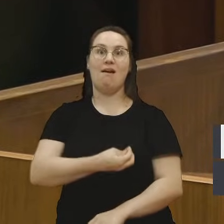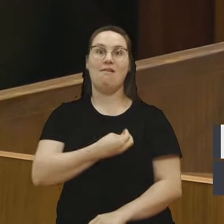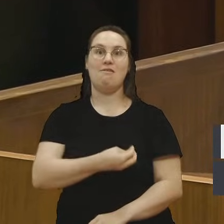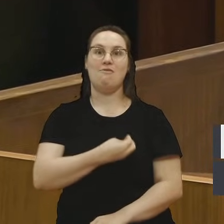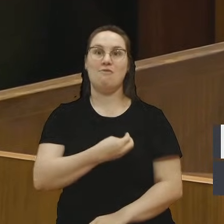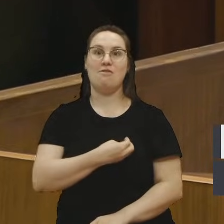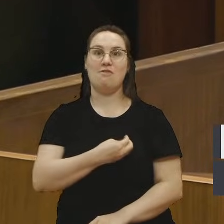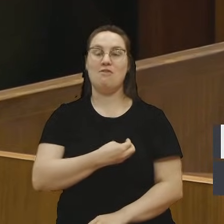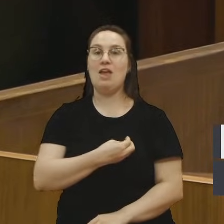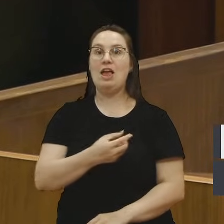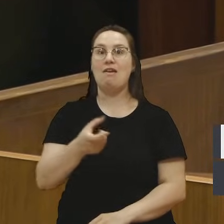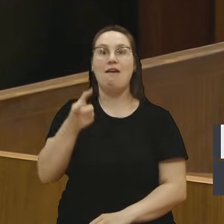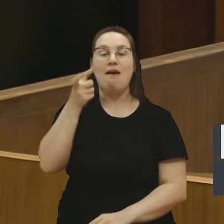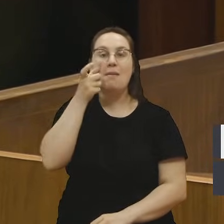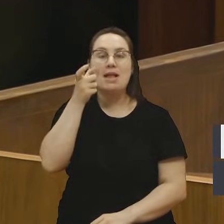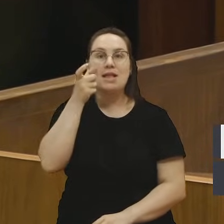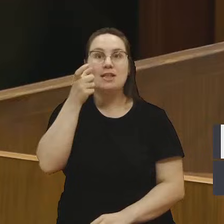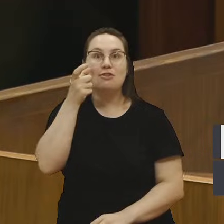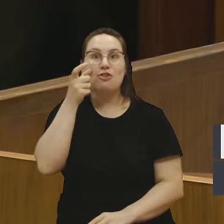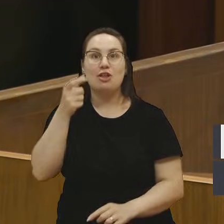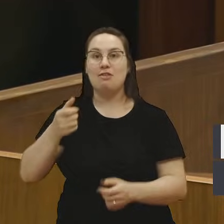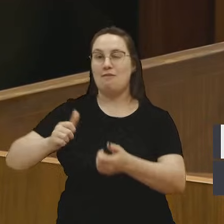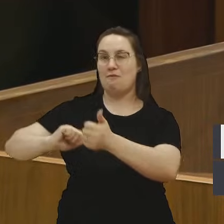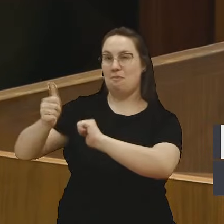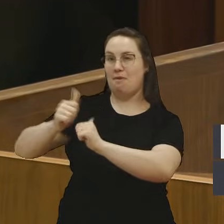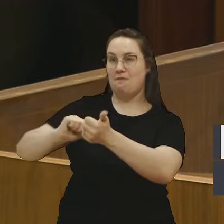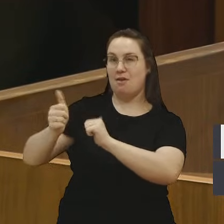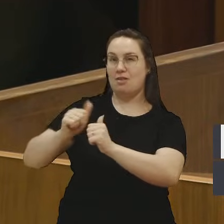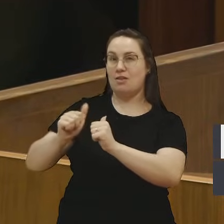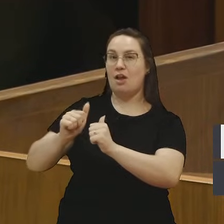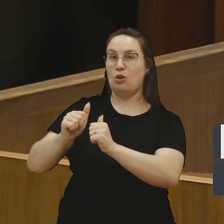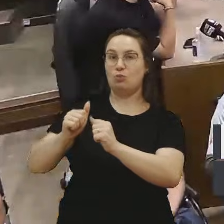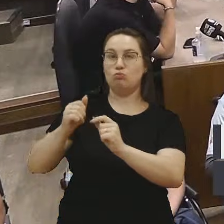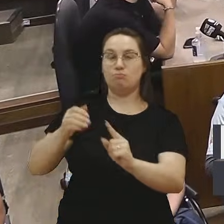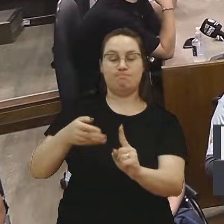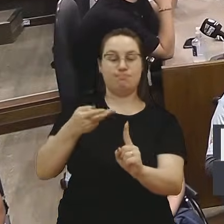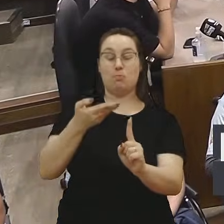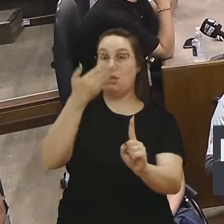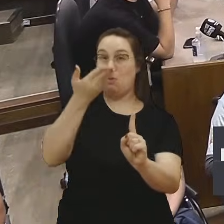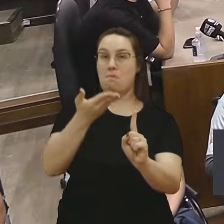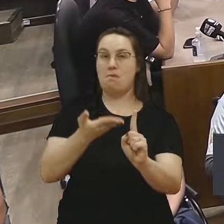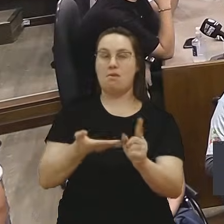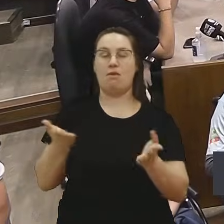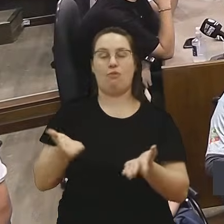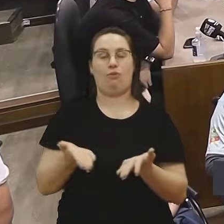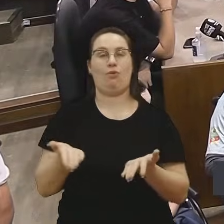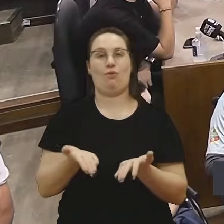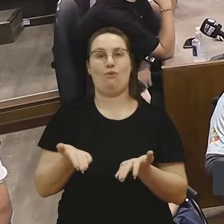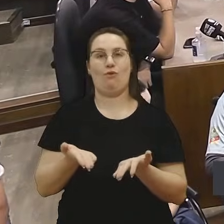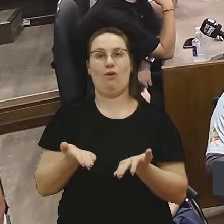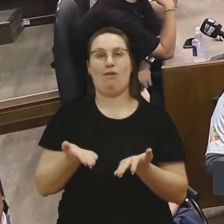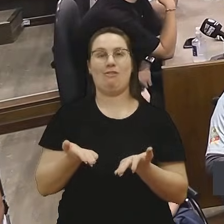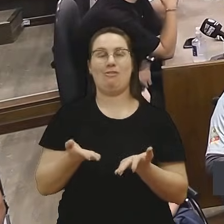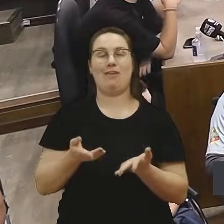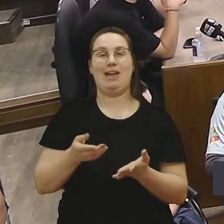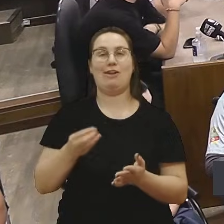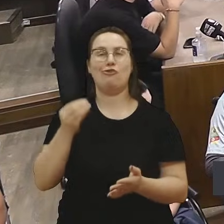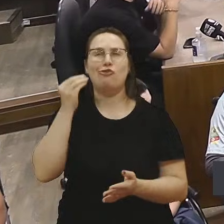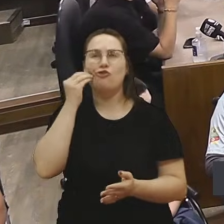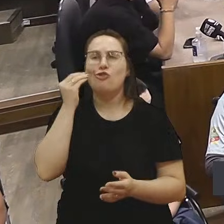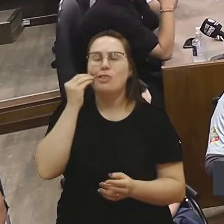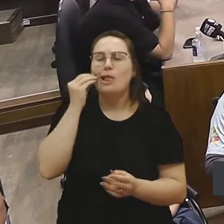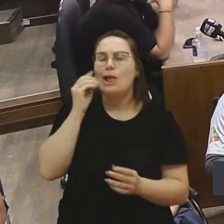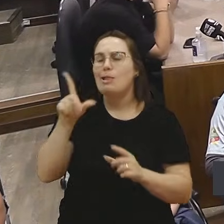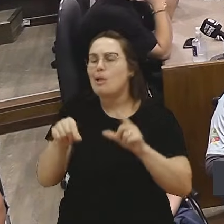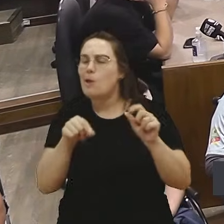recorde de indicados e que teve uma avaliação de fato do mérito de cada um. Tentamos sempre realizar as escolhas de